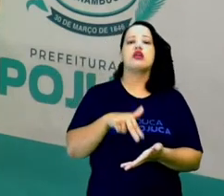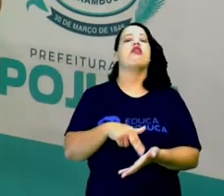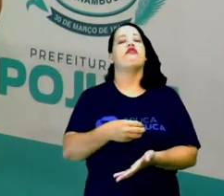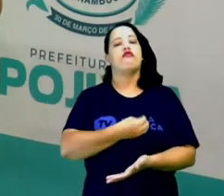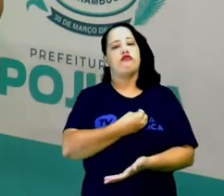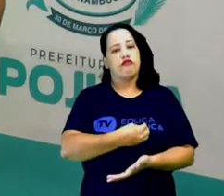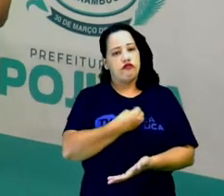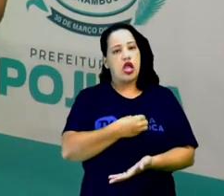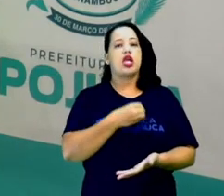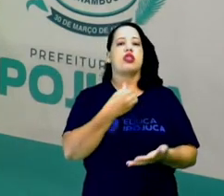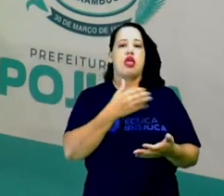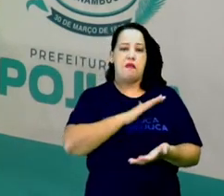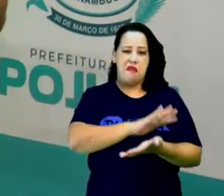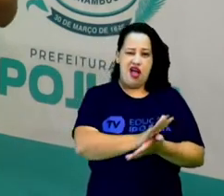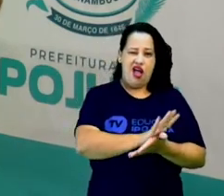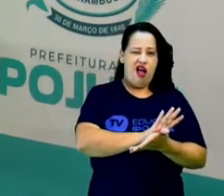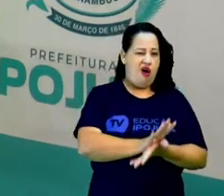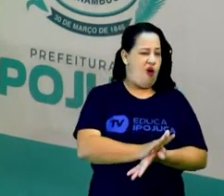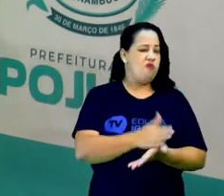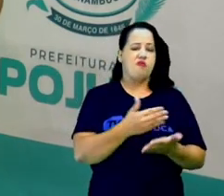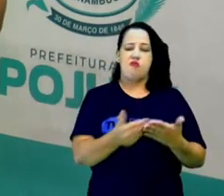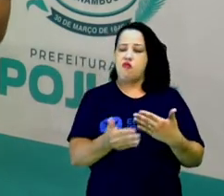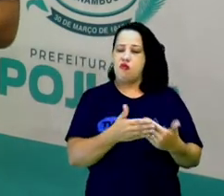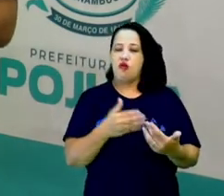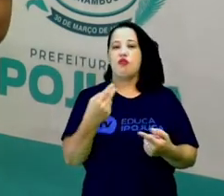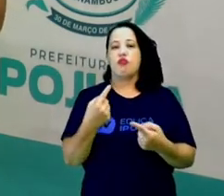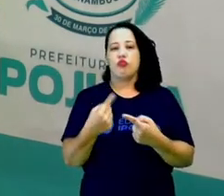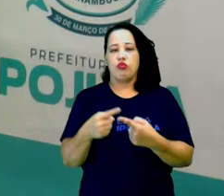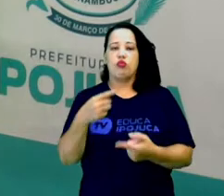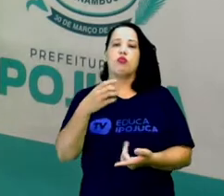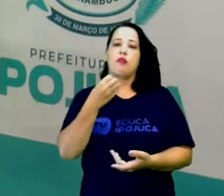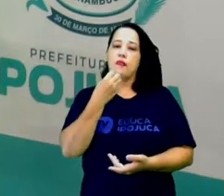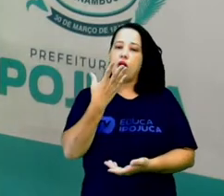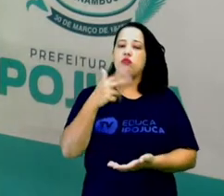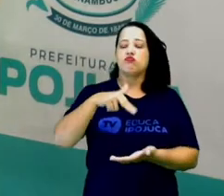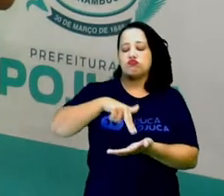vida, nos faz viver, nos faz nos sentir bem.